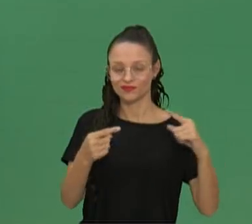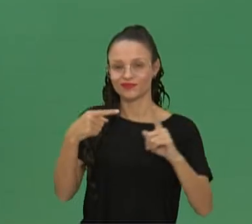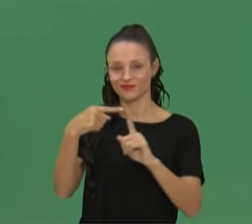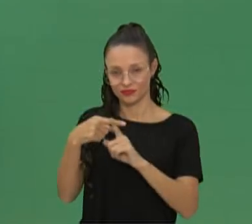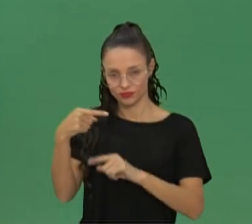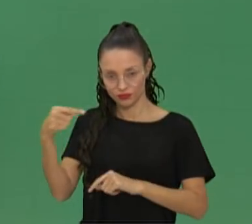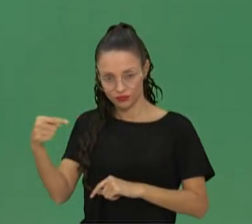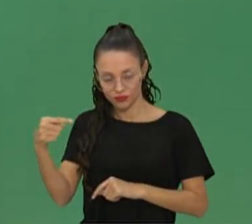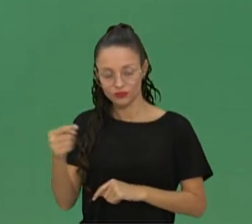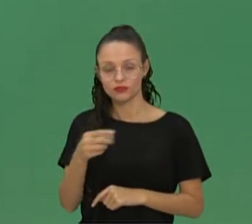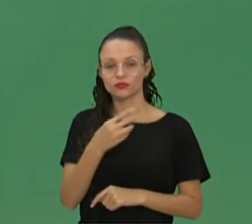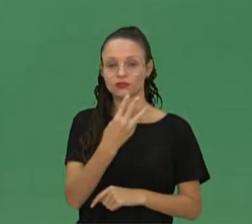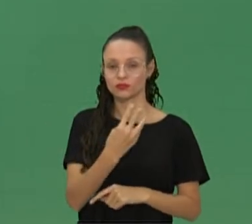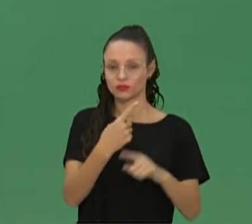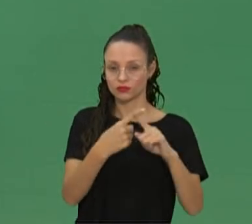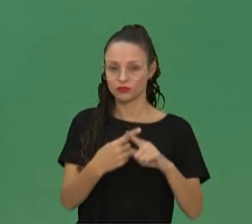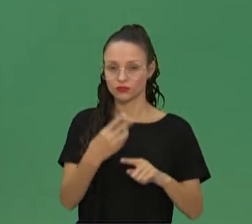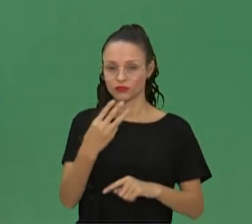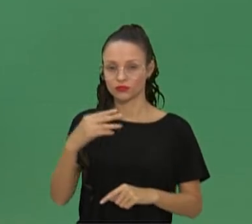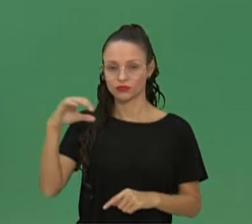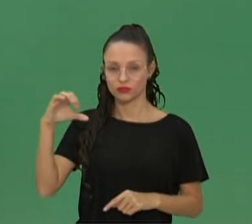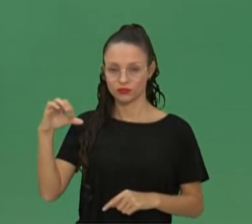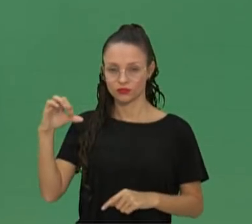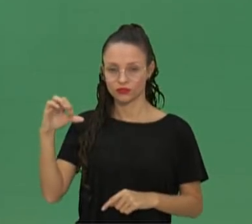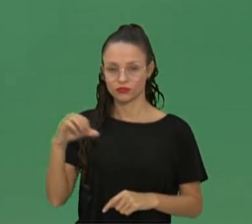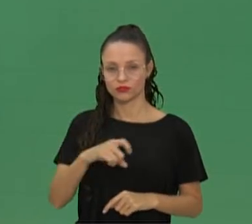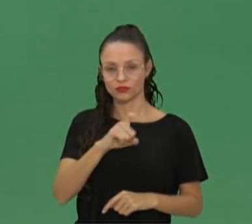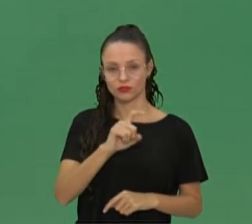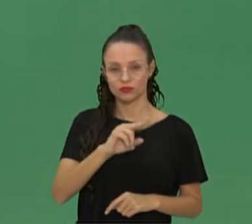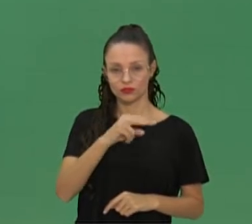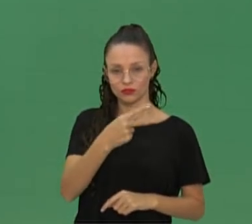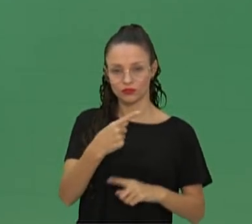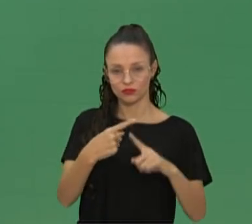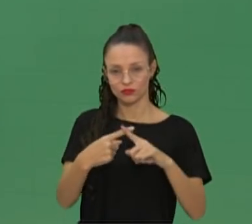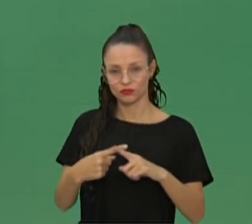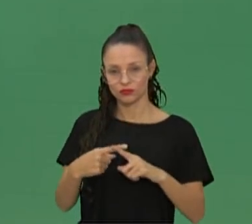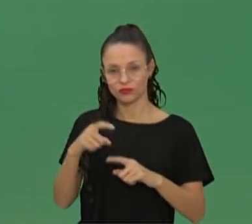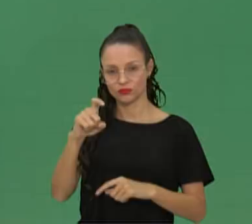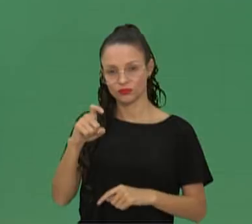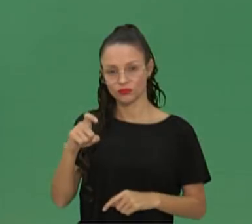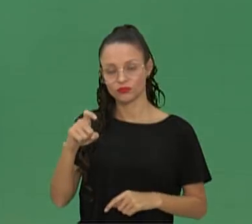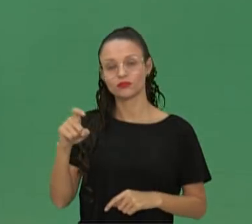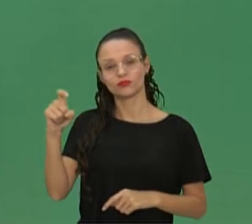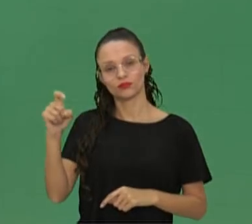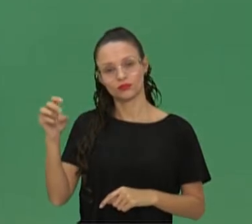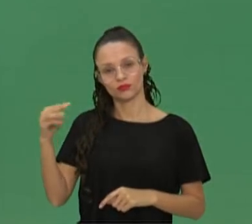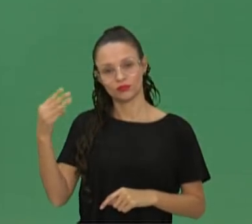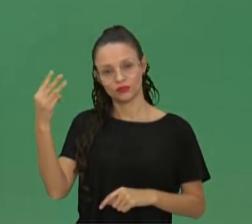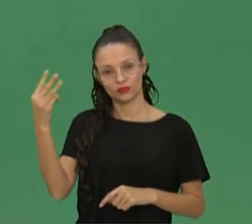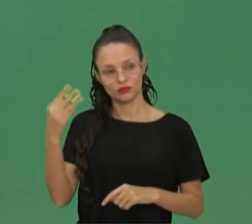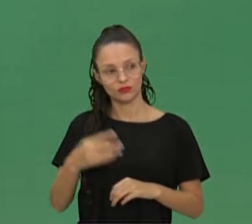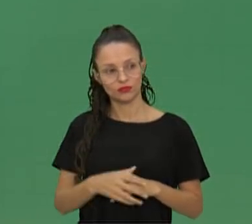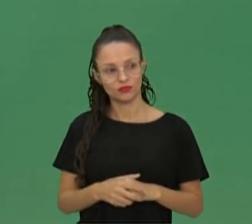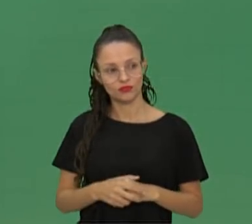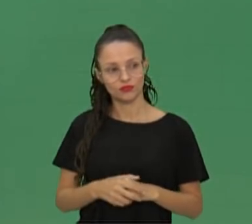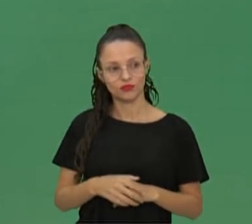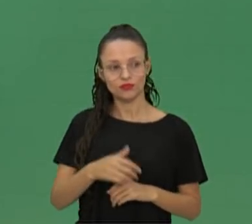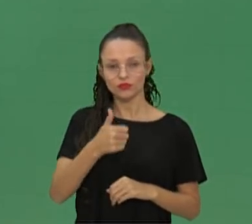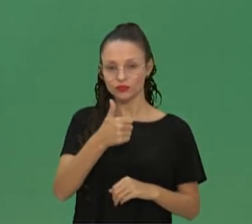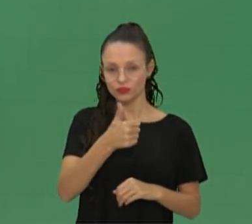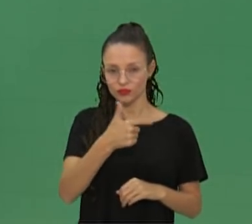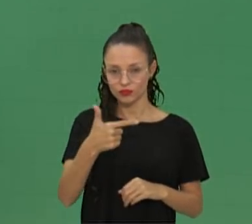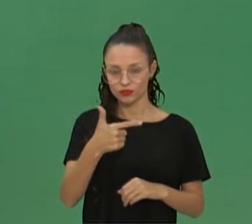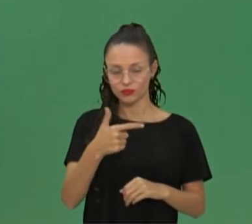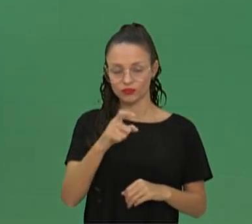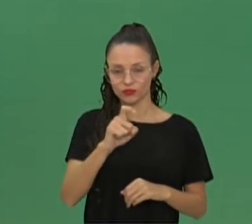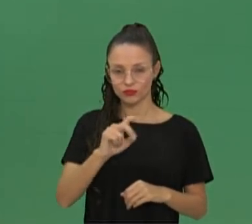3 vezes 3 é 9, e x ao quadrado vezes x, x ao cubo. Como 12x ao quadrado era positivo, eu vou